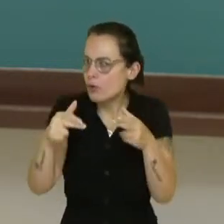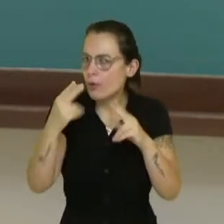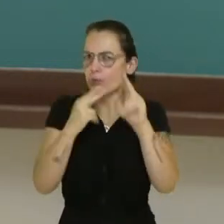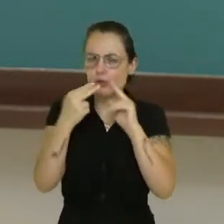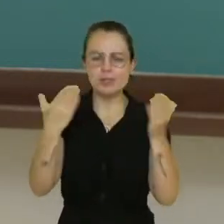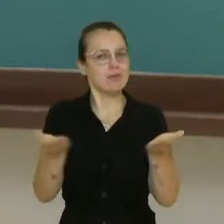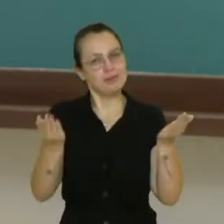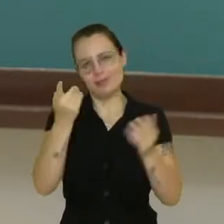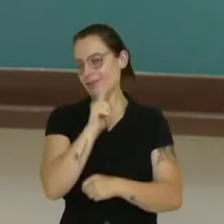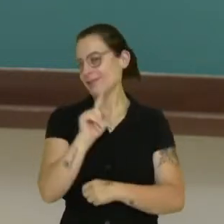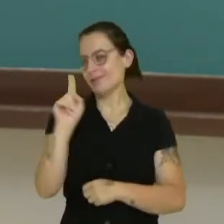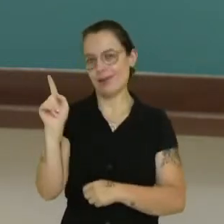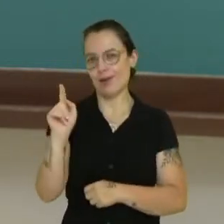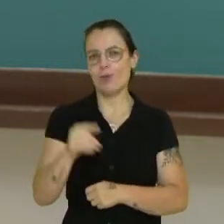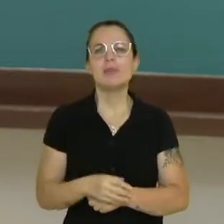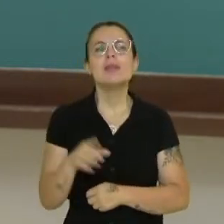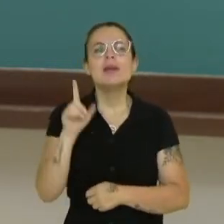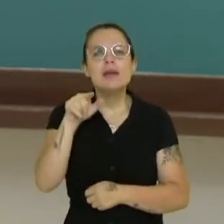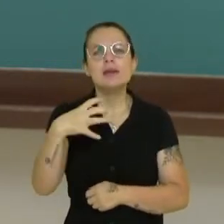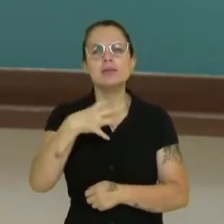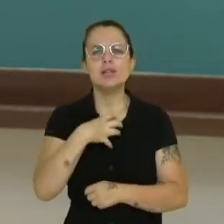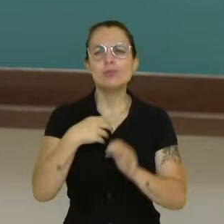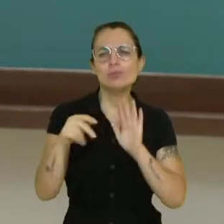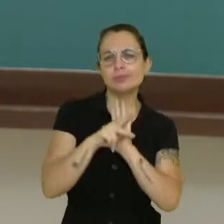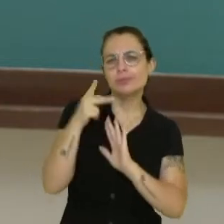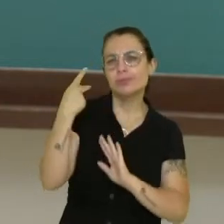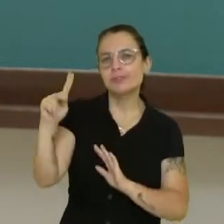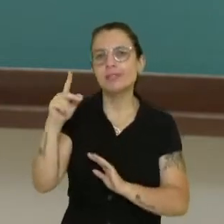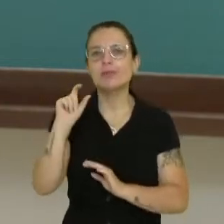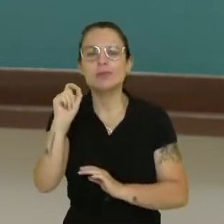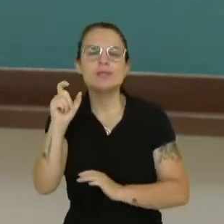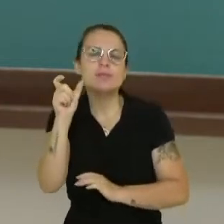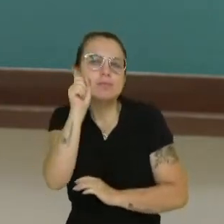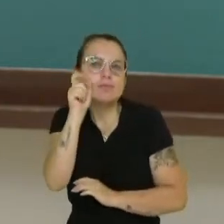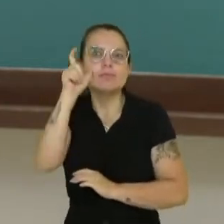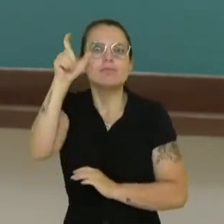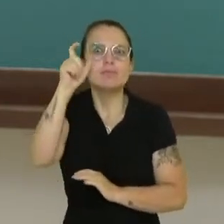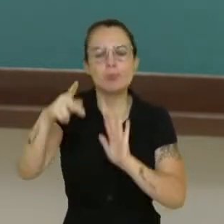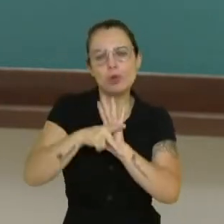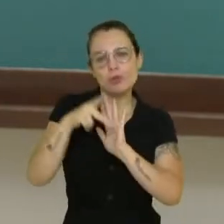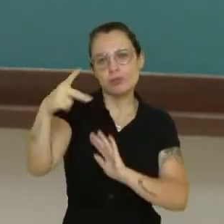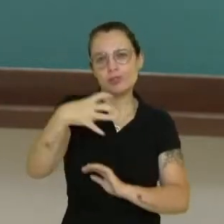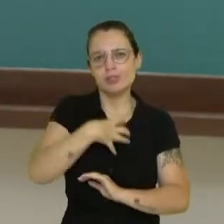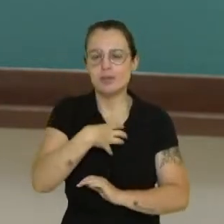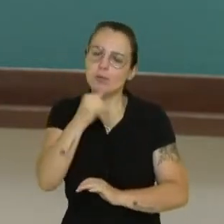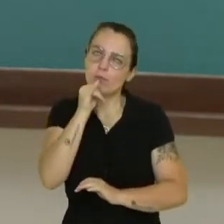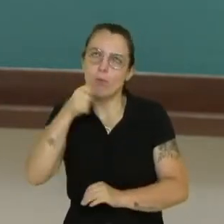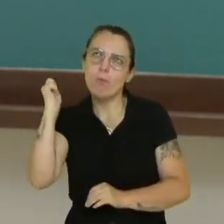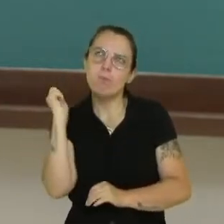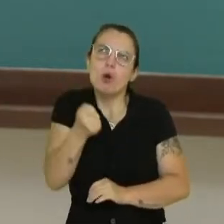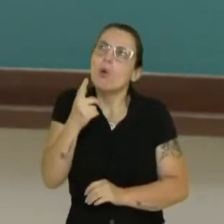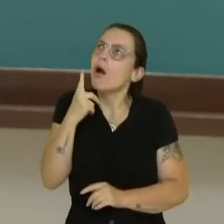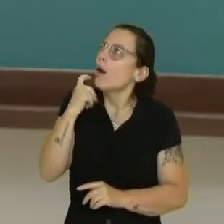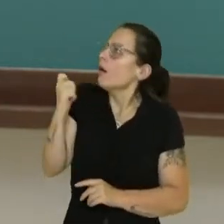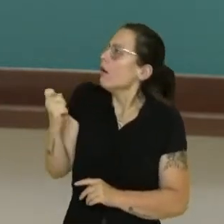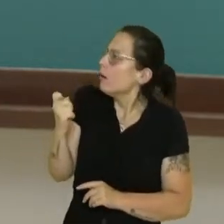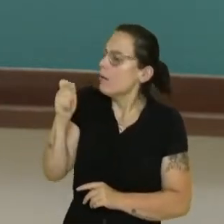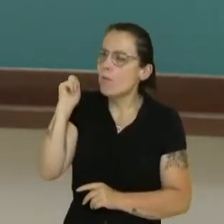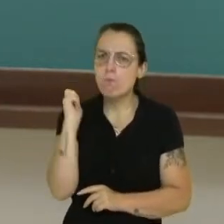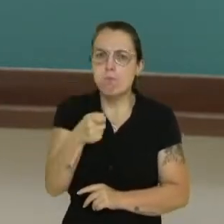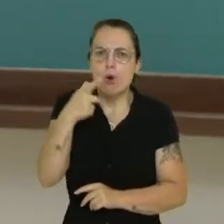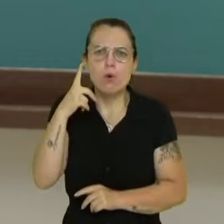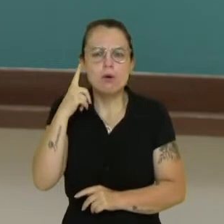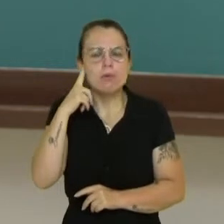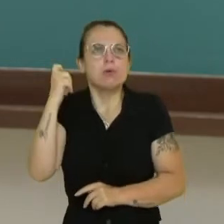apenas interessava, que despertava uma determinada curiosidade. A percussão corporal,